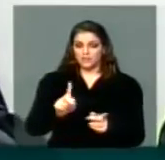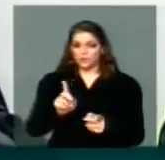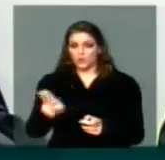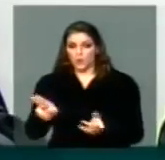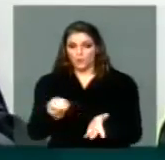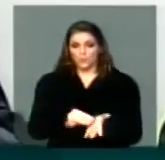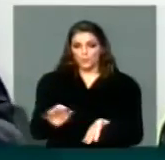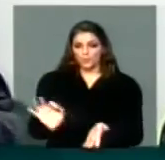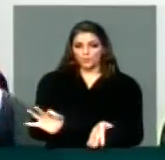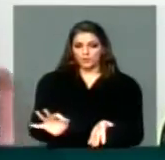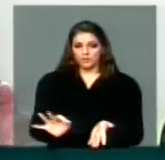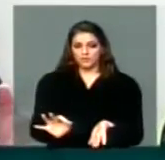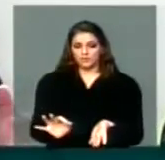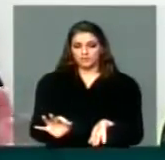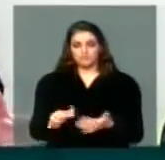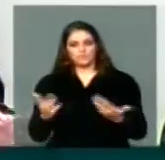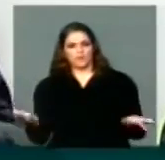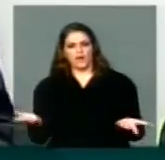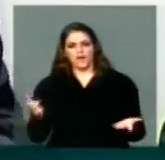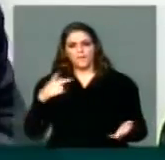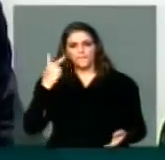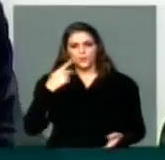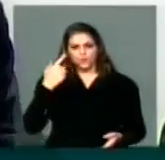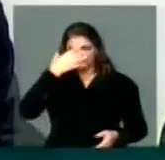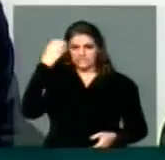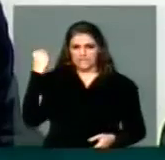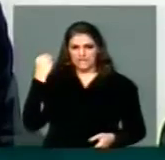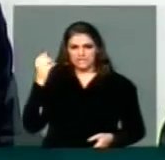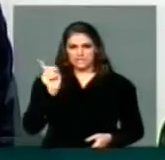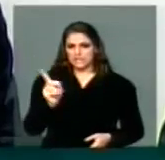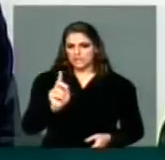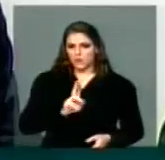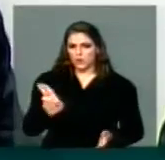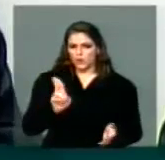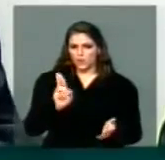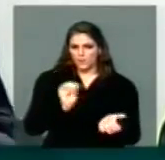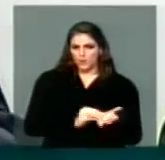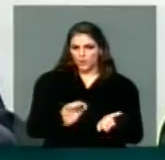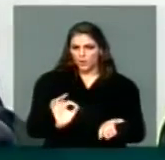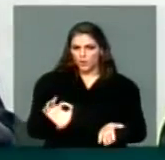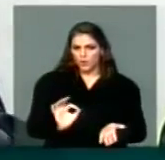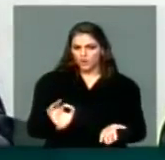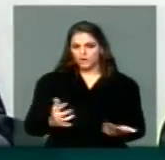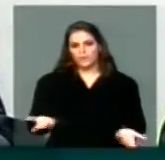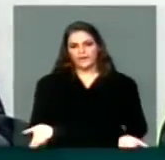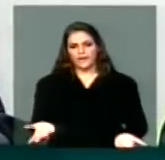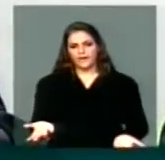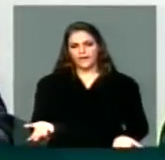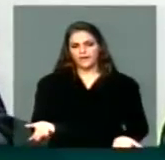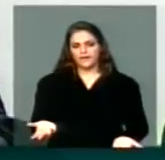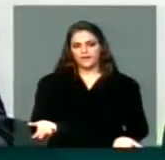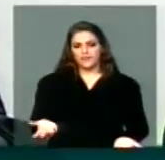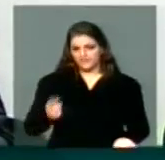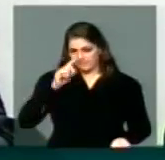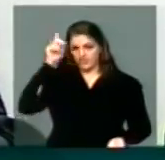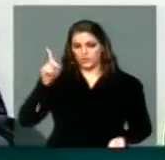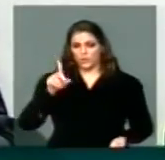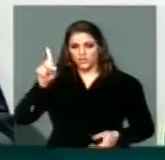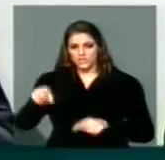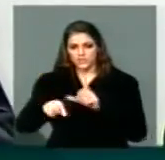eu ouvi dizer que é. Então o procurador esquece e não coloca que o outro não colocou. Então houve uma escolha política para